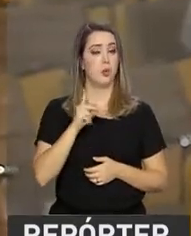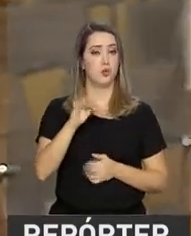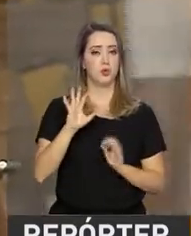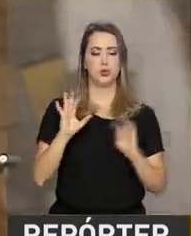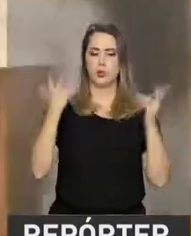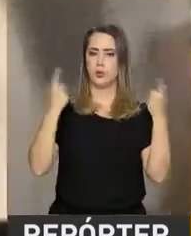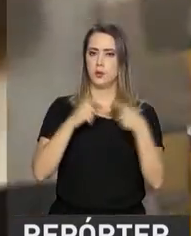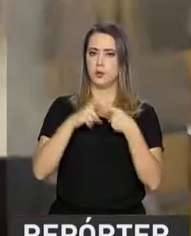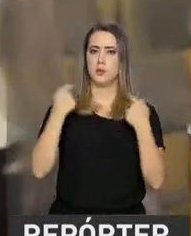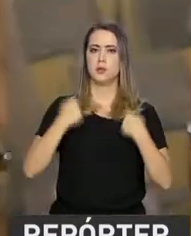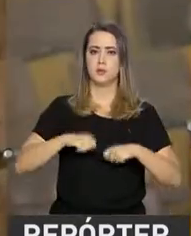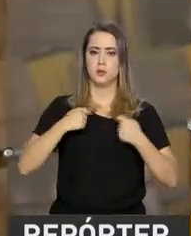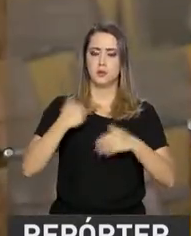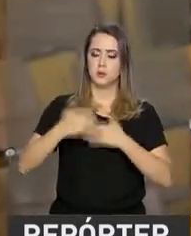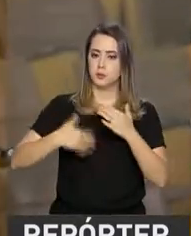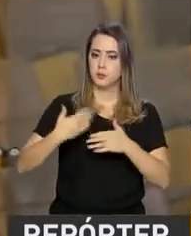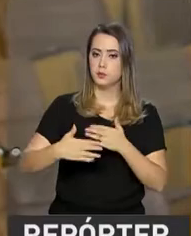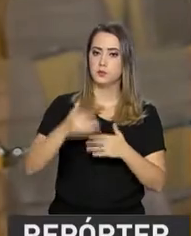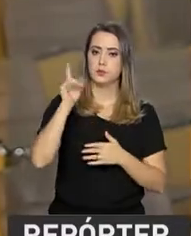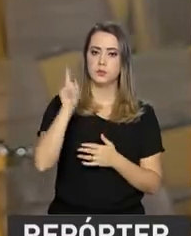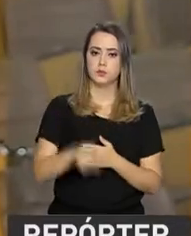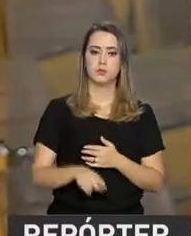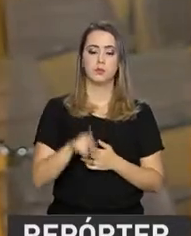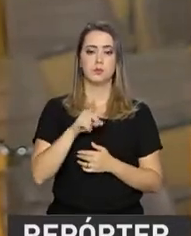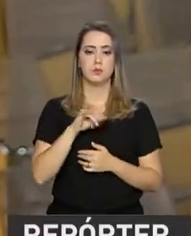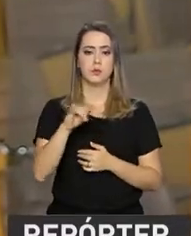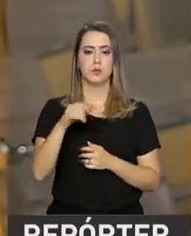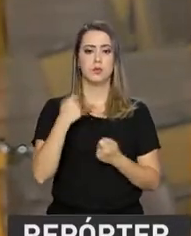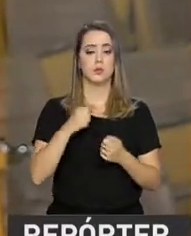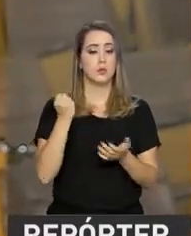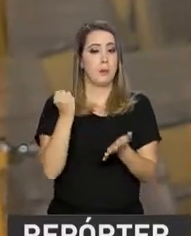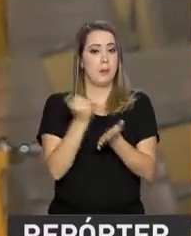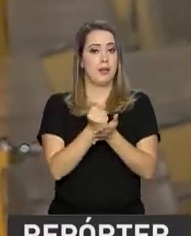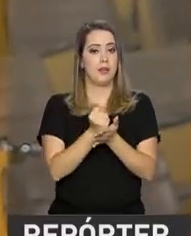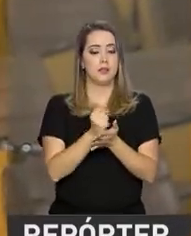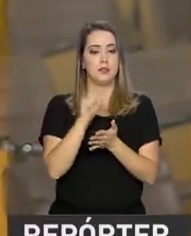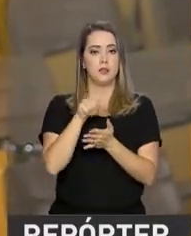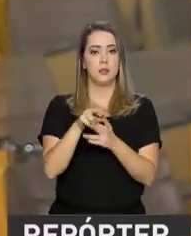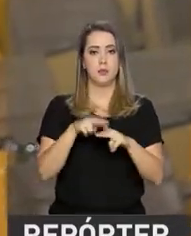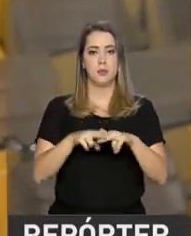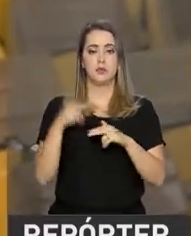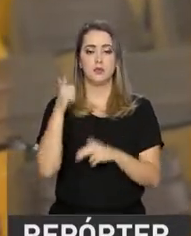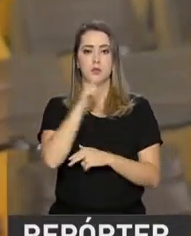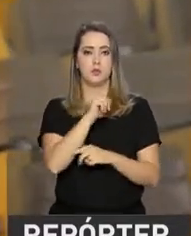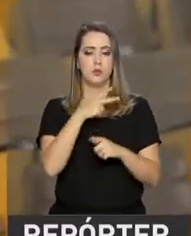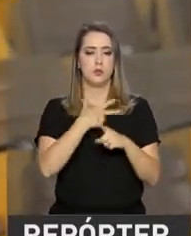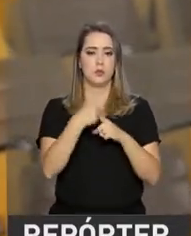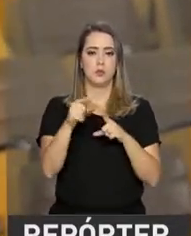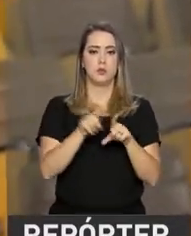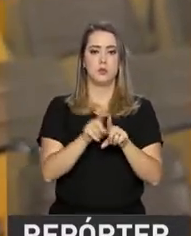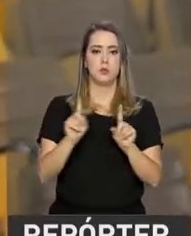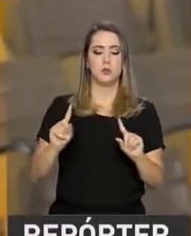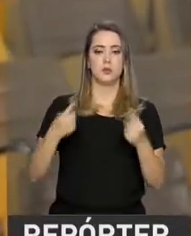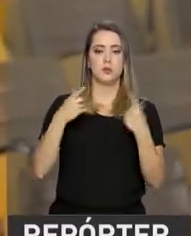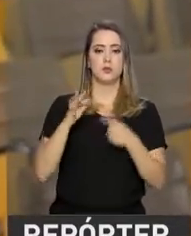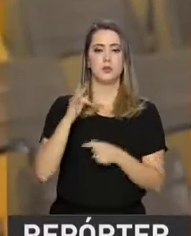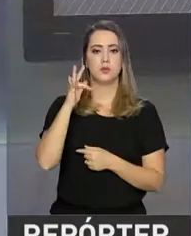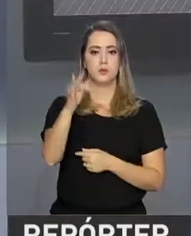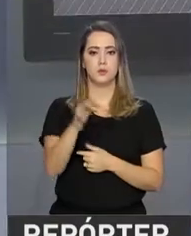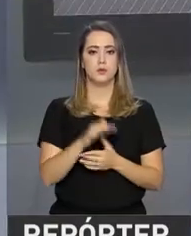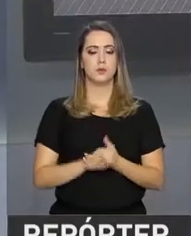ver o que nós podemos ainda vou sair então acho que é uma data que tem que ser marcada é pelas conquistas mas pelos desafios que virão pela